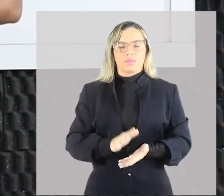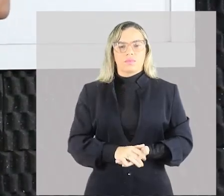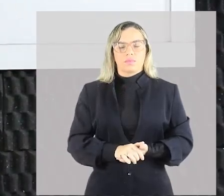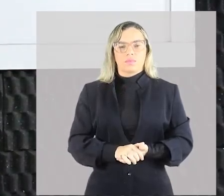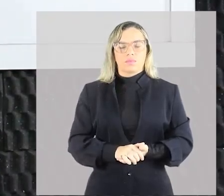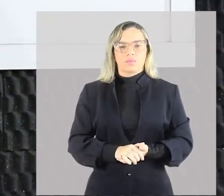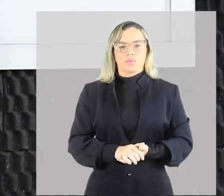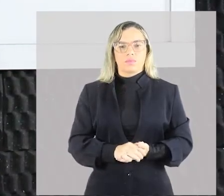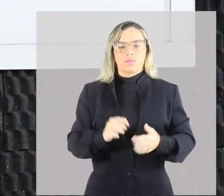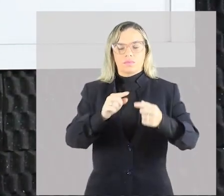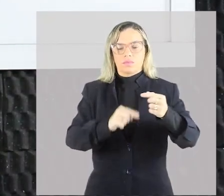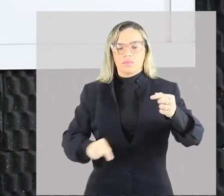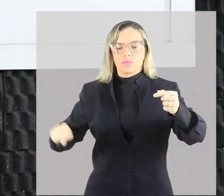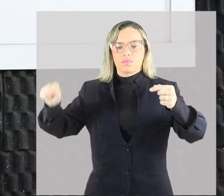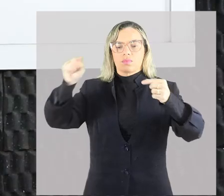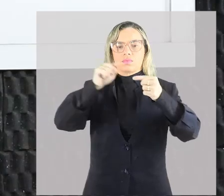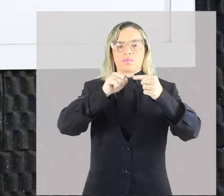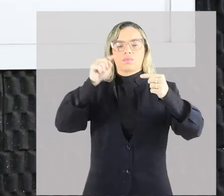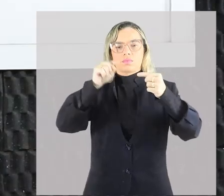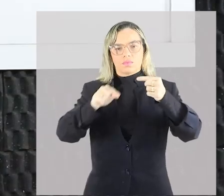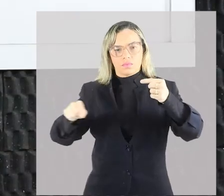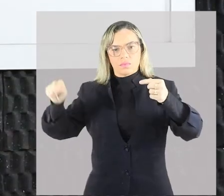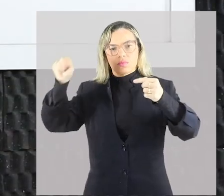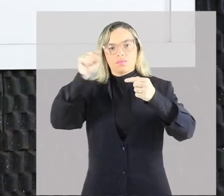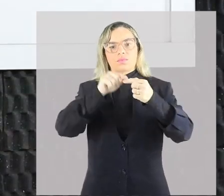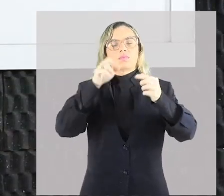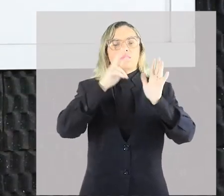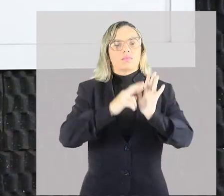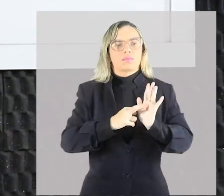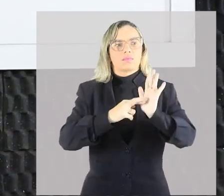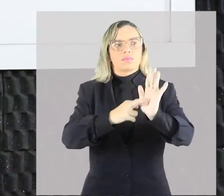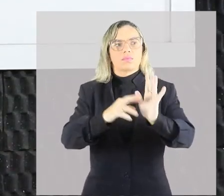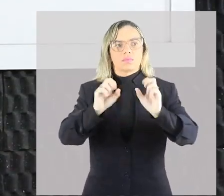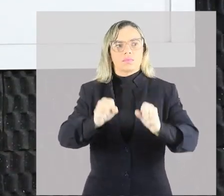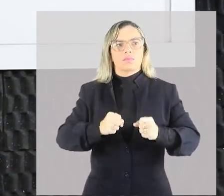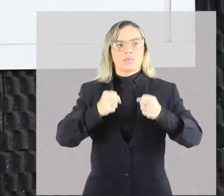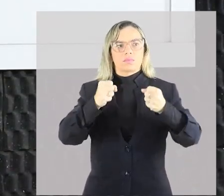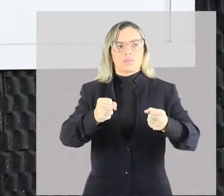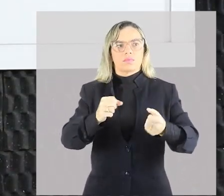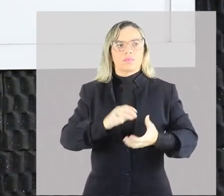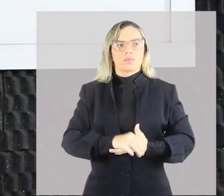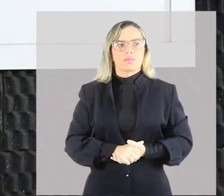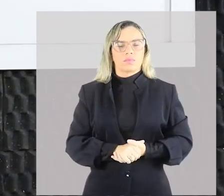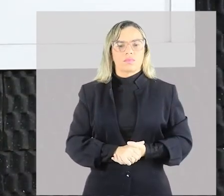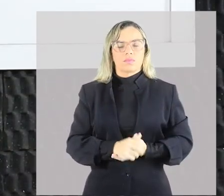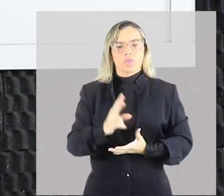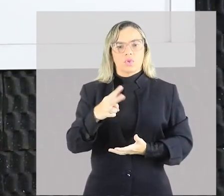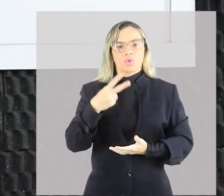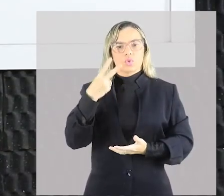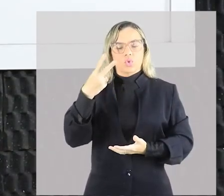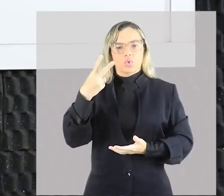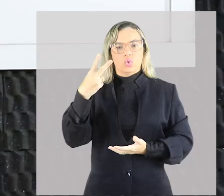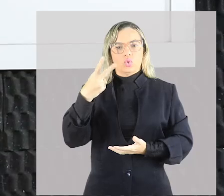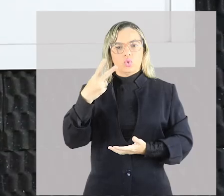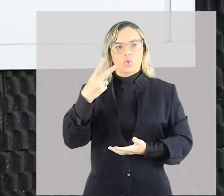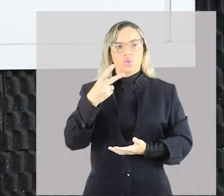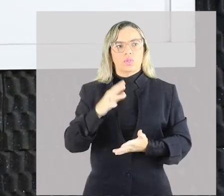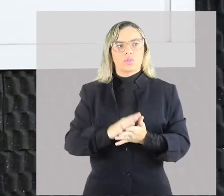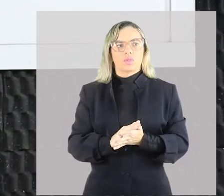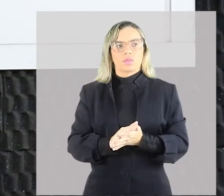uma representação por diagrama, não é isso? Tá? Você pode representar dois conjuntos também,